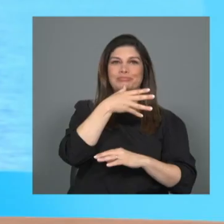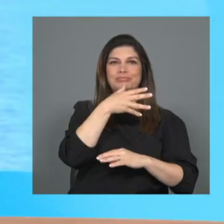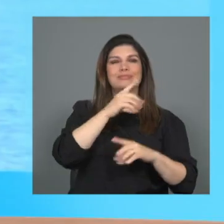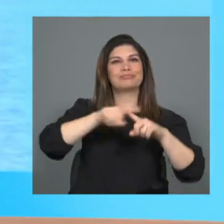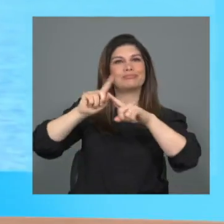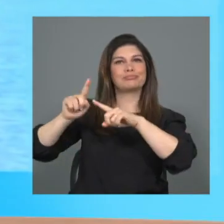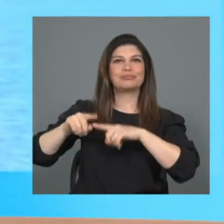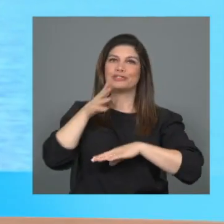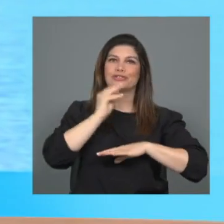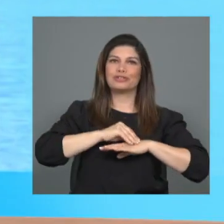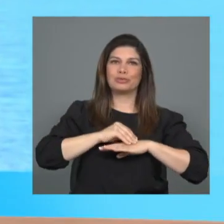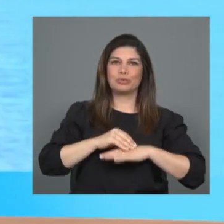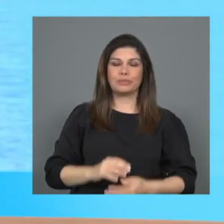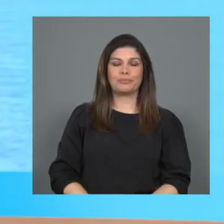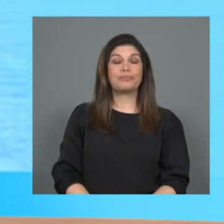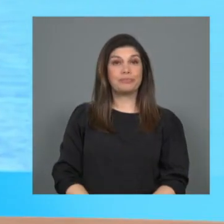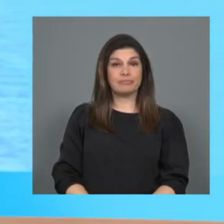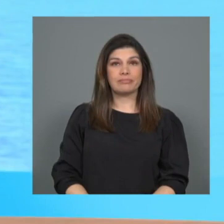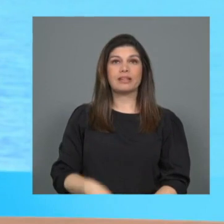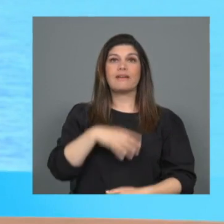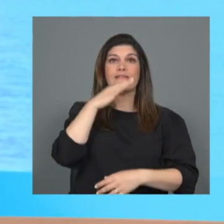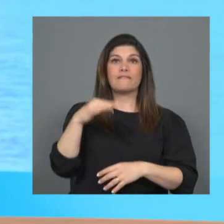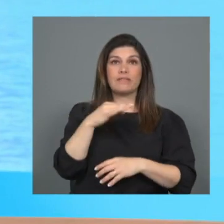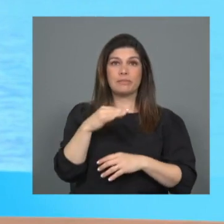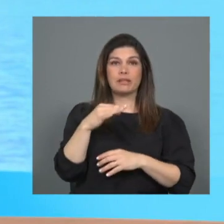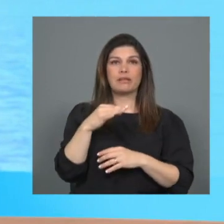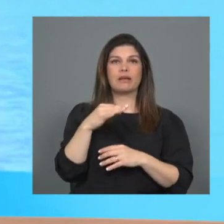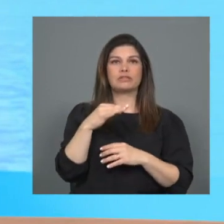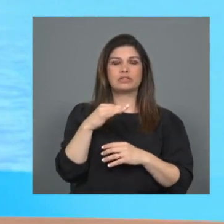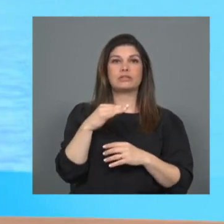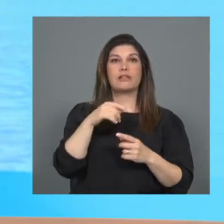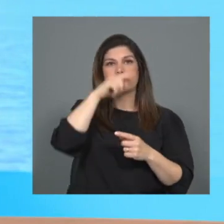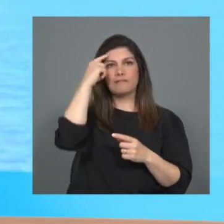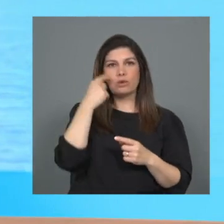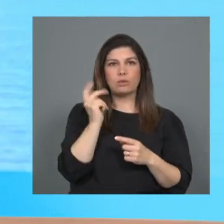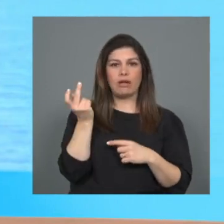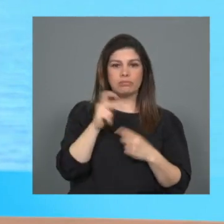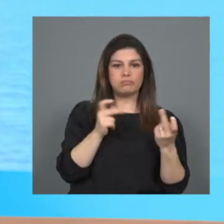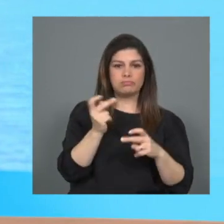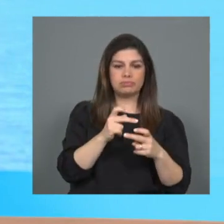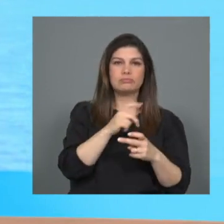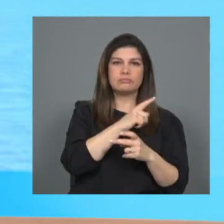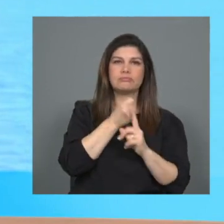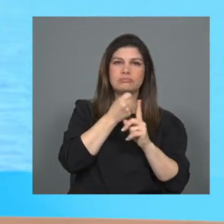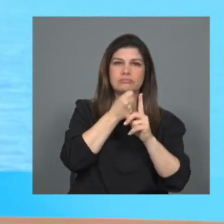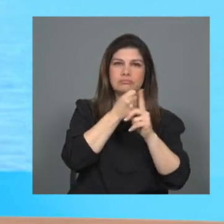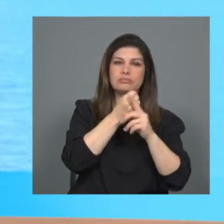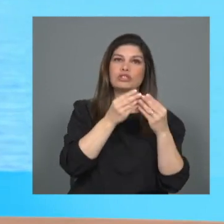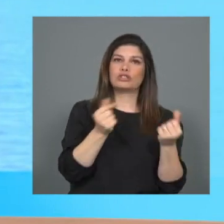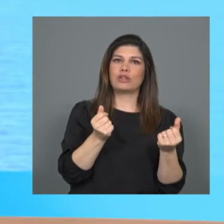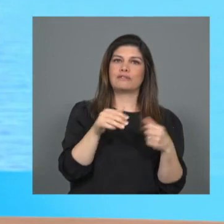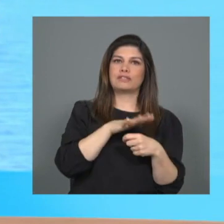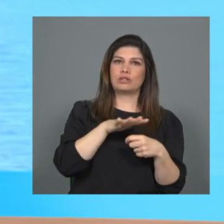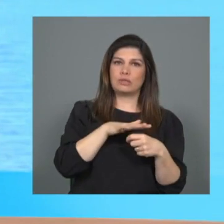nós ouvimos testemunhos sempre de famílias que conseguiram ultrapassar as suas dificuldades e conseguiram chegar a um bom porto. Mas famílias que tiveram um sofrimento muito grande,